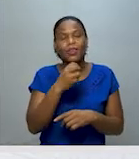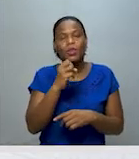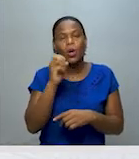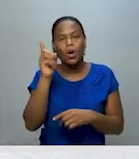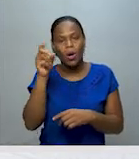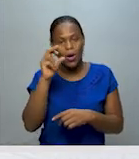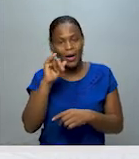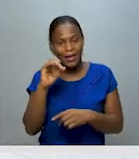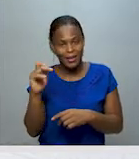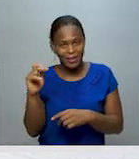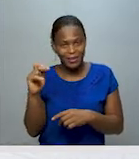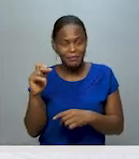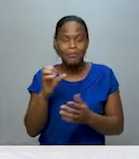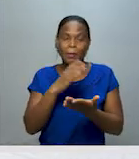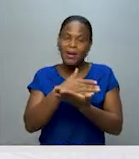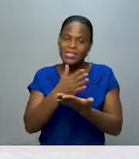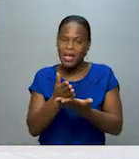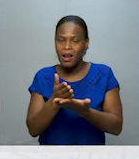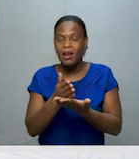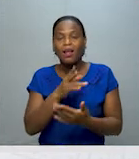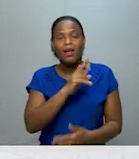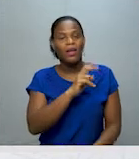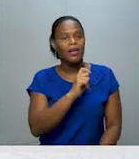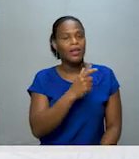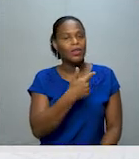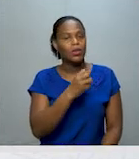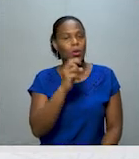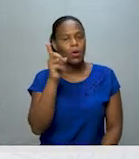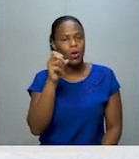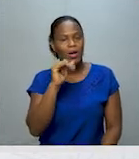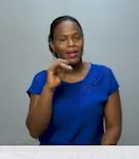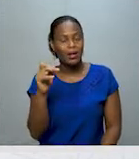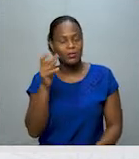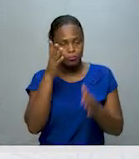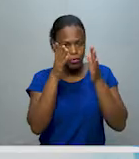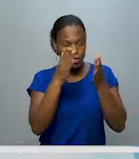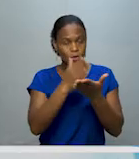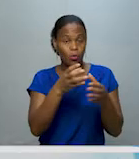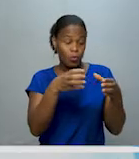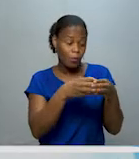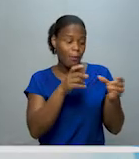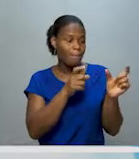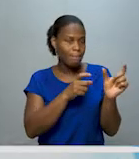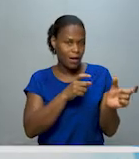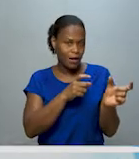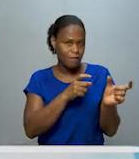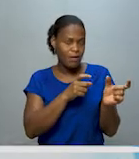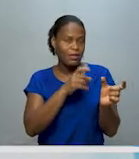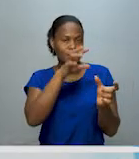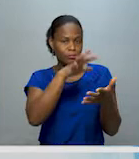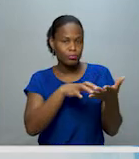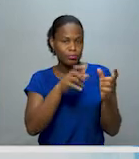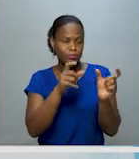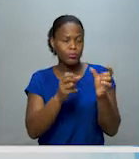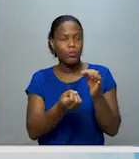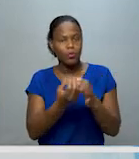e parcial. A resposta, portanto, versa apenas num grupo de palavras do enunciado original. Esta